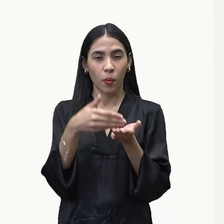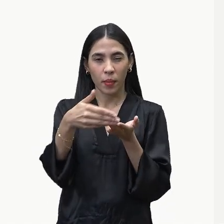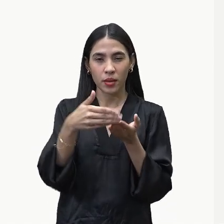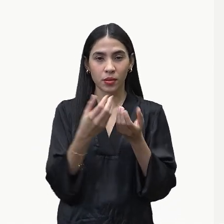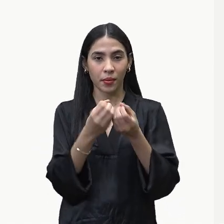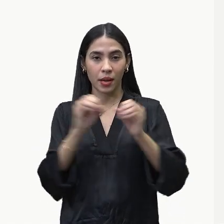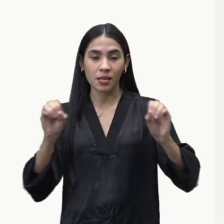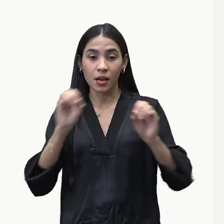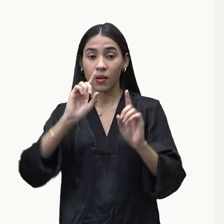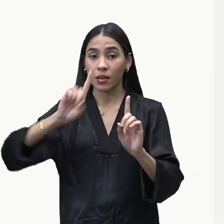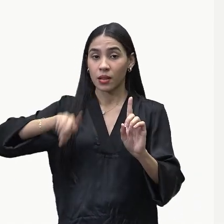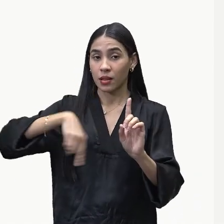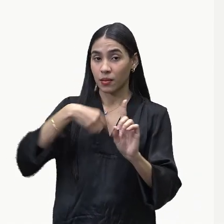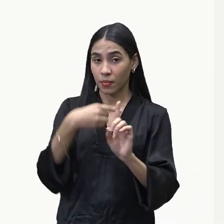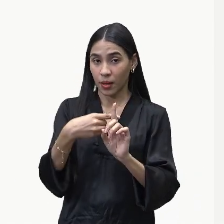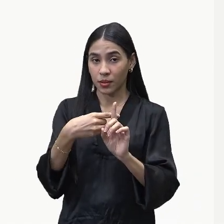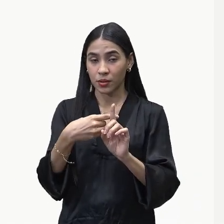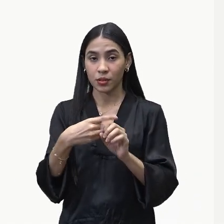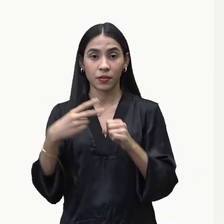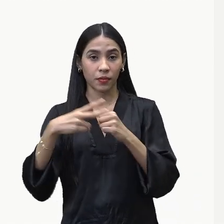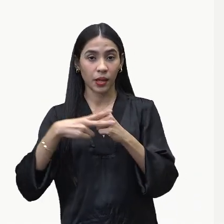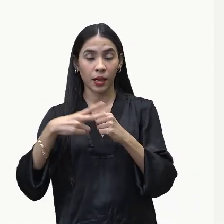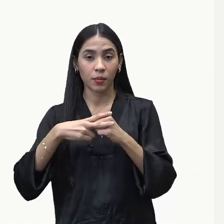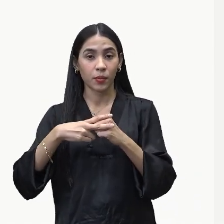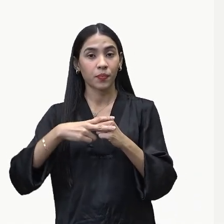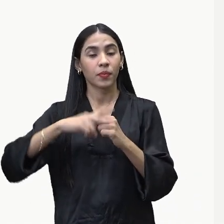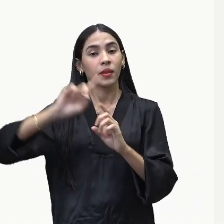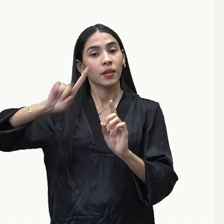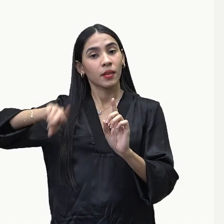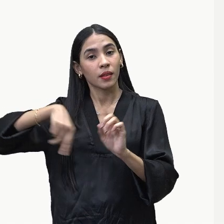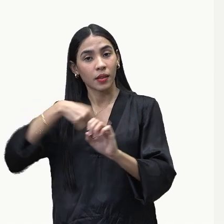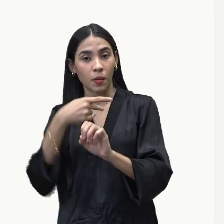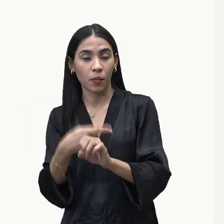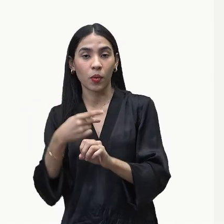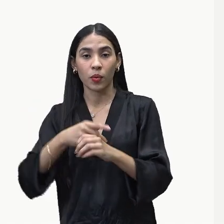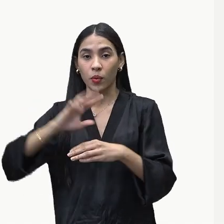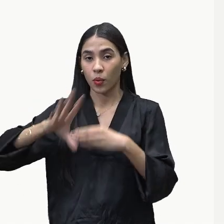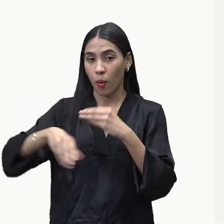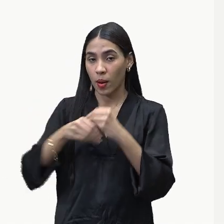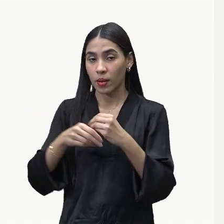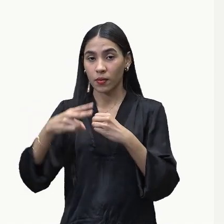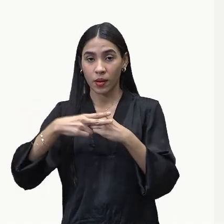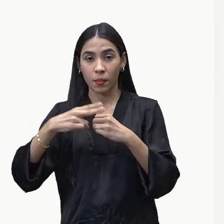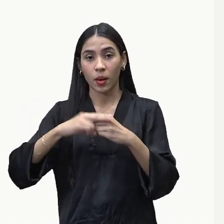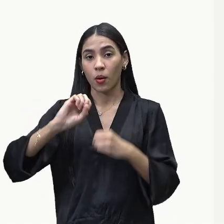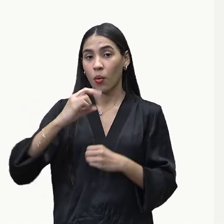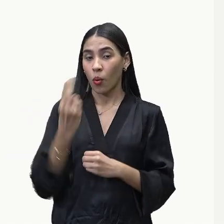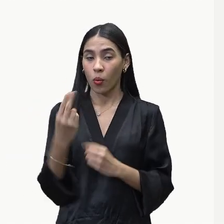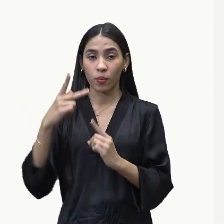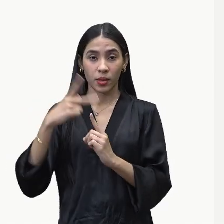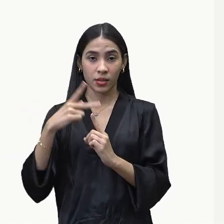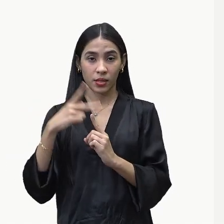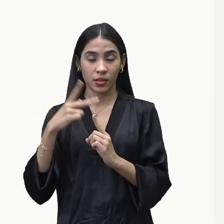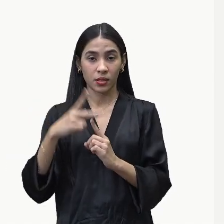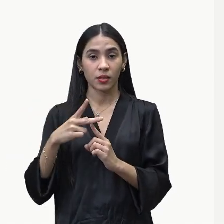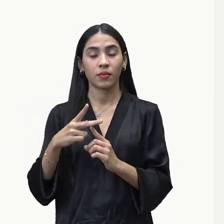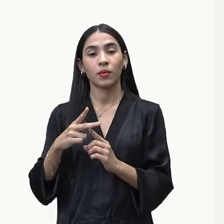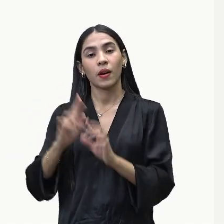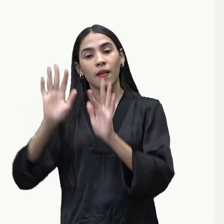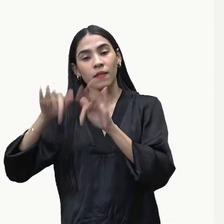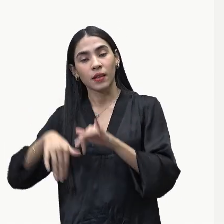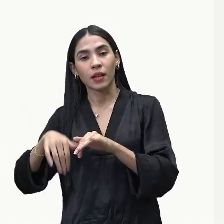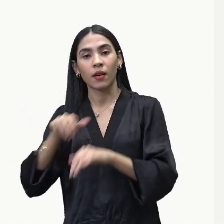oração, na sequência um verbo, depois o complemento verbal ou o predicativo e, ao